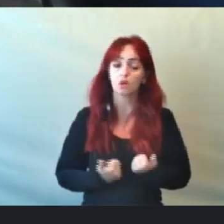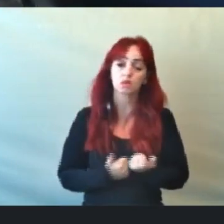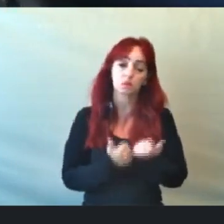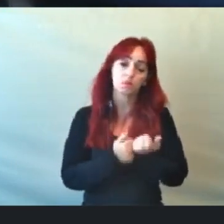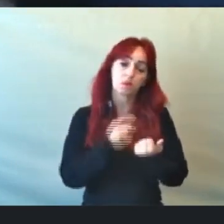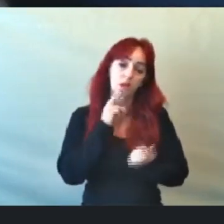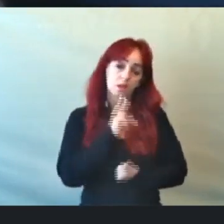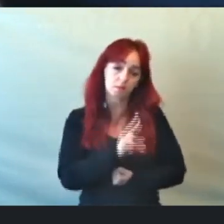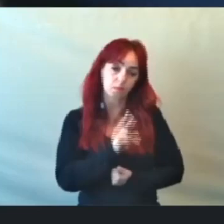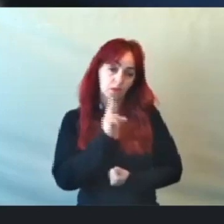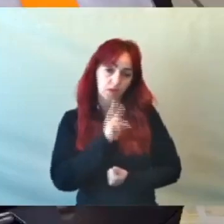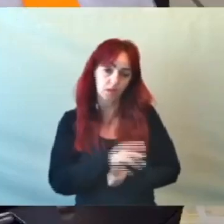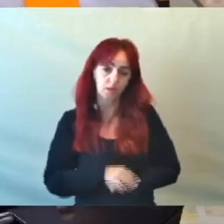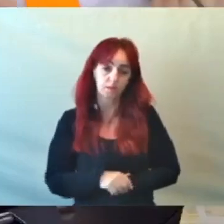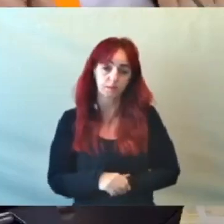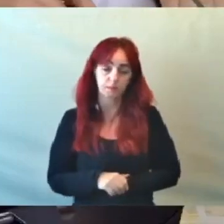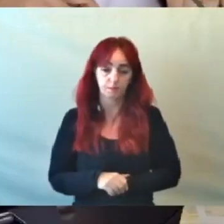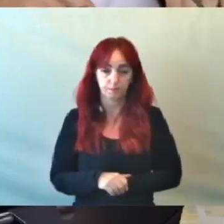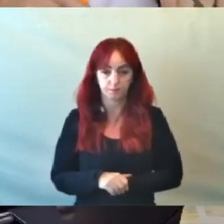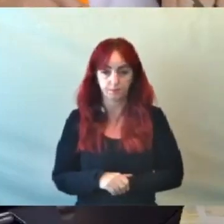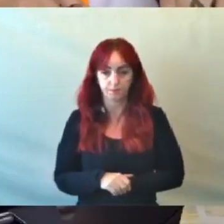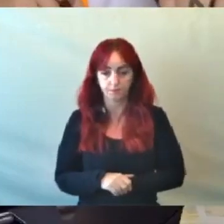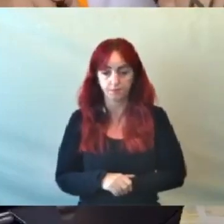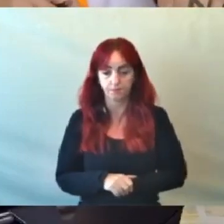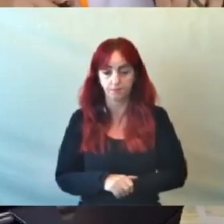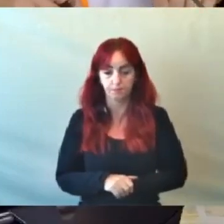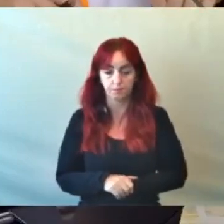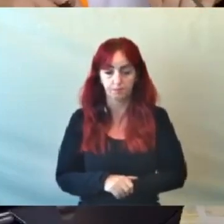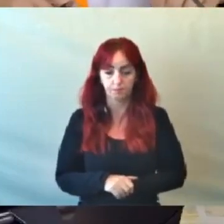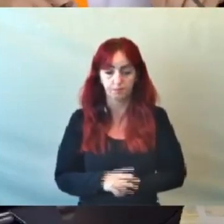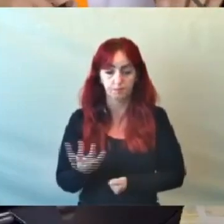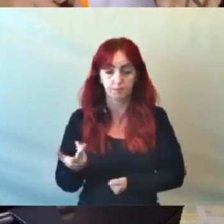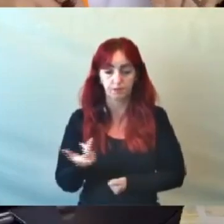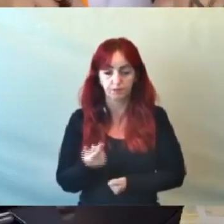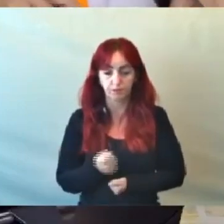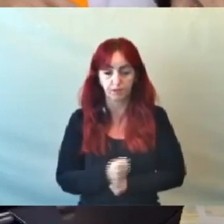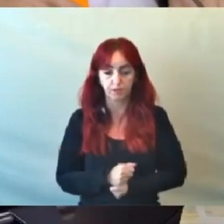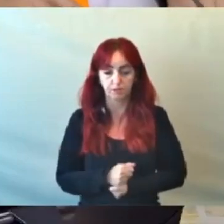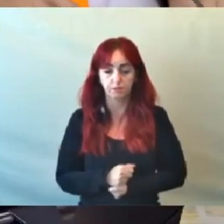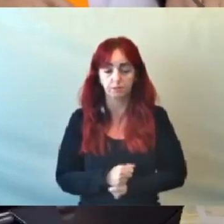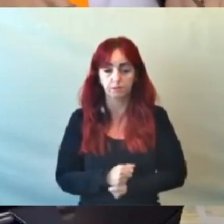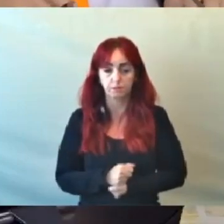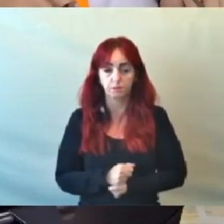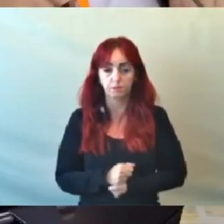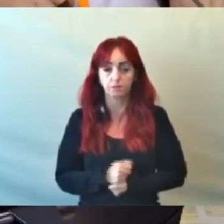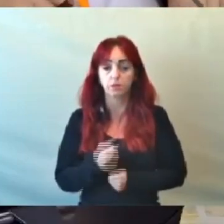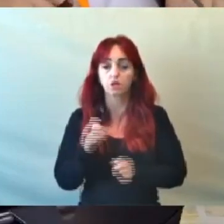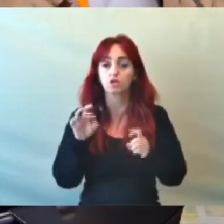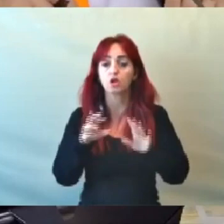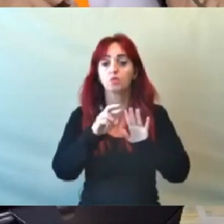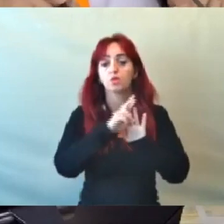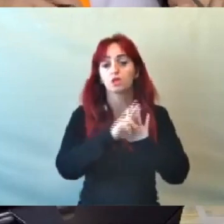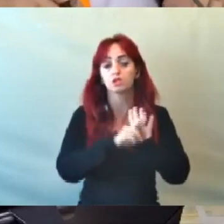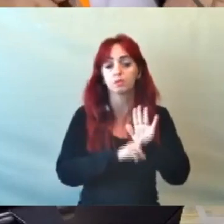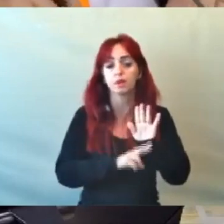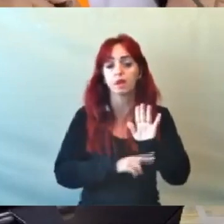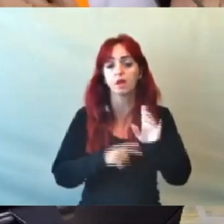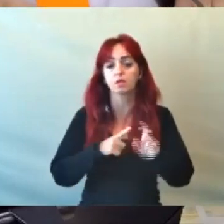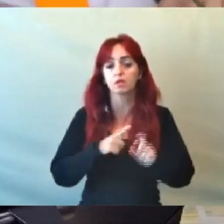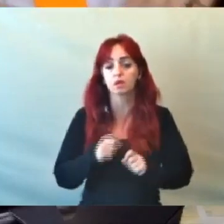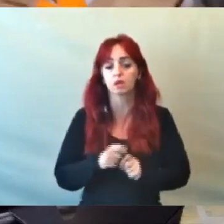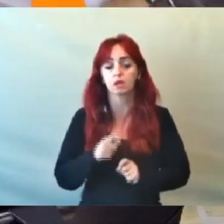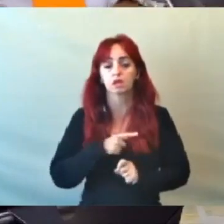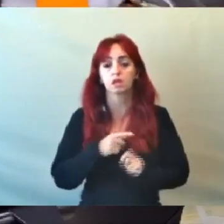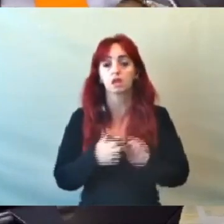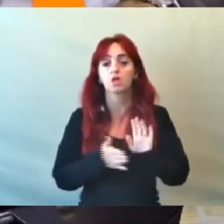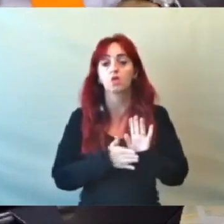posso sugerir. Perfeito. Eu só tenho que, por questões regimentais, tomar o compromisso dela. Só um minutinho, por